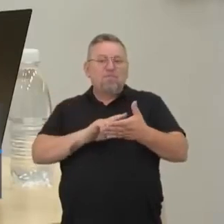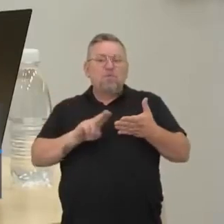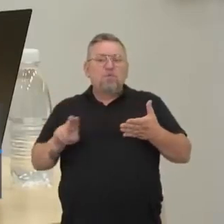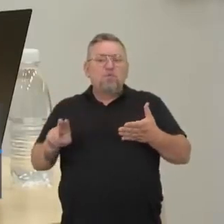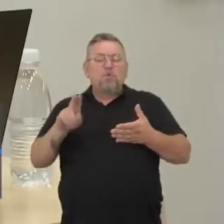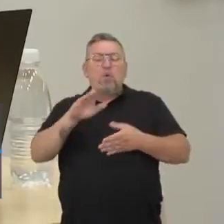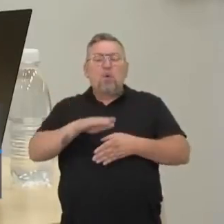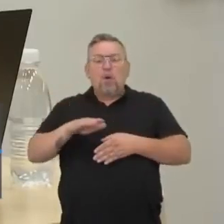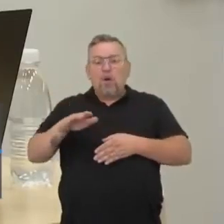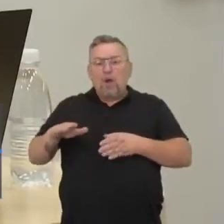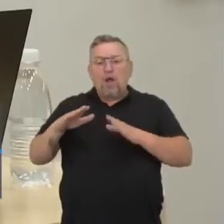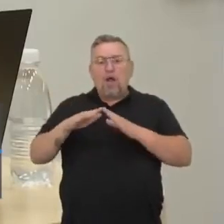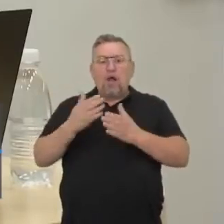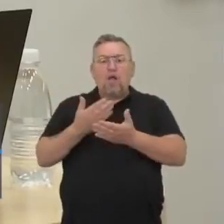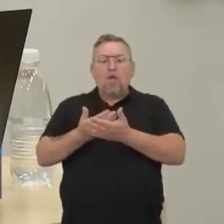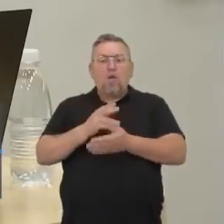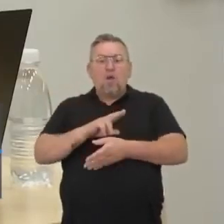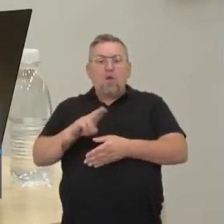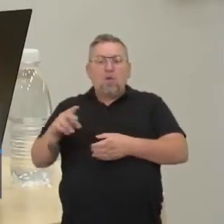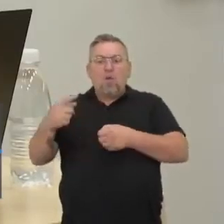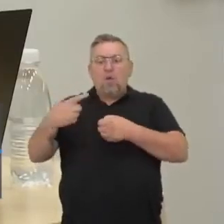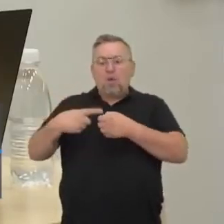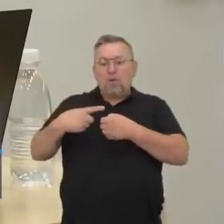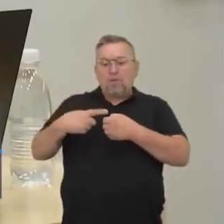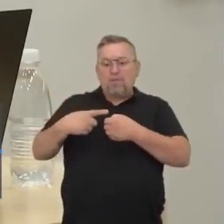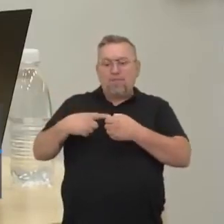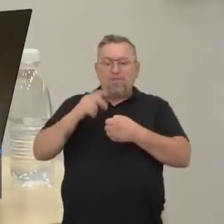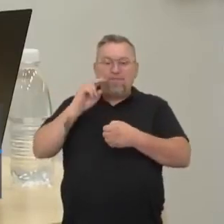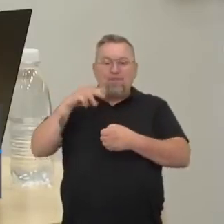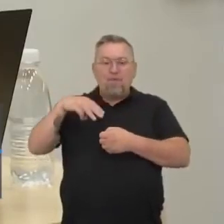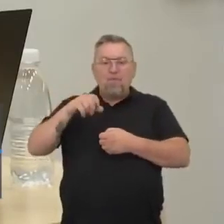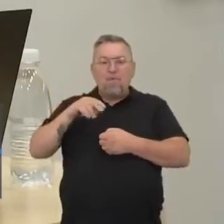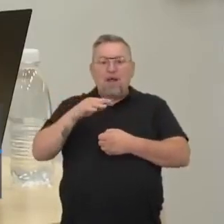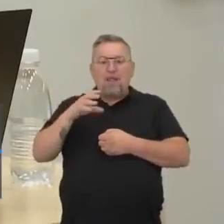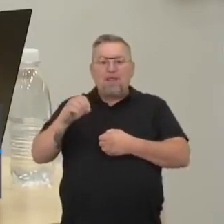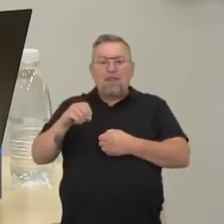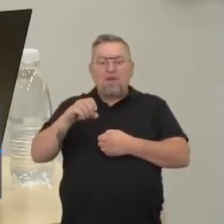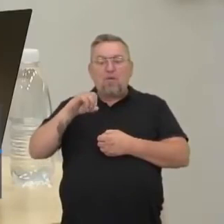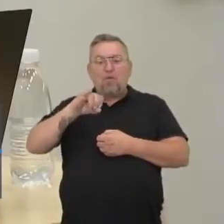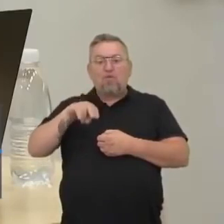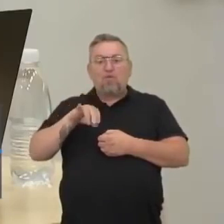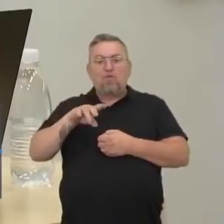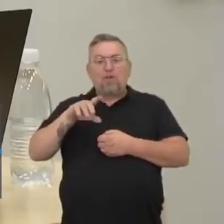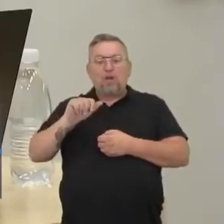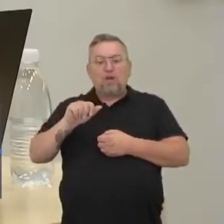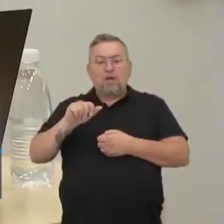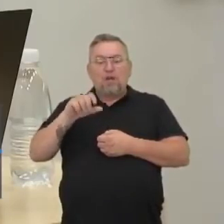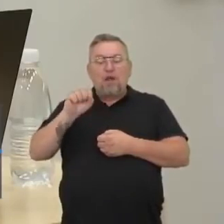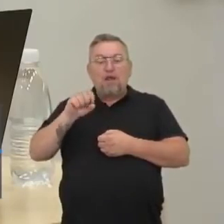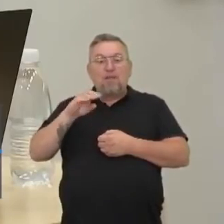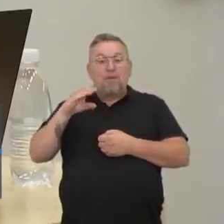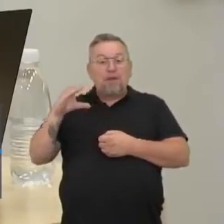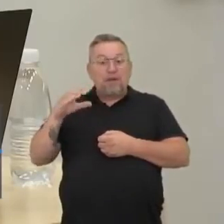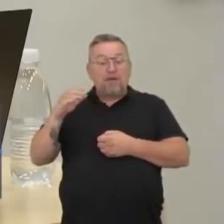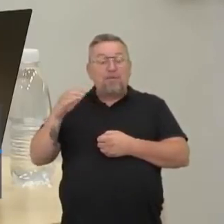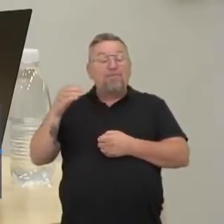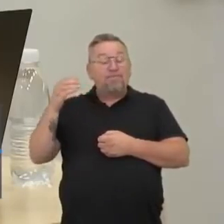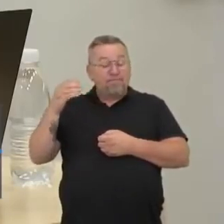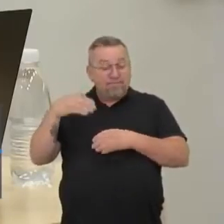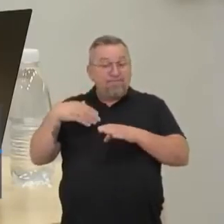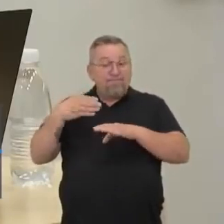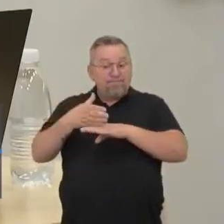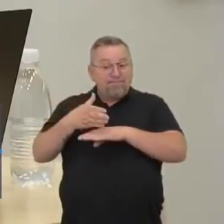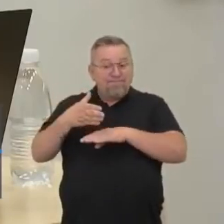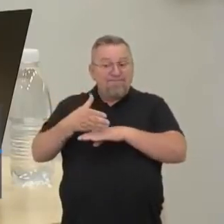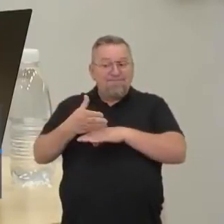aluno, coloca a escola que está falando. Eu estou vendo aqui que tem o pessoal já de Jardimatão, Jundiaí, Cubatão, São Bernardo do Campo participando. É isso daí.